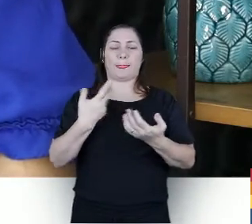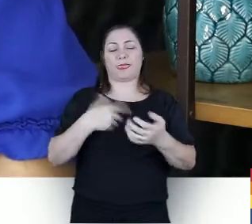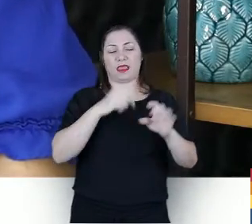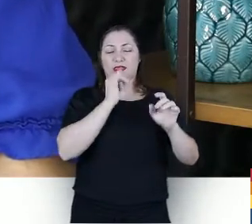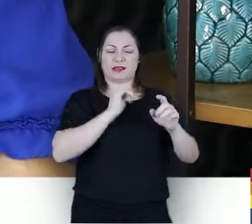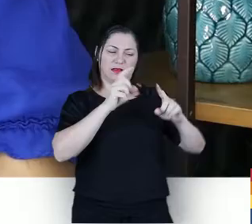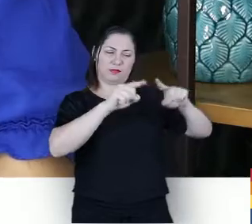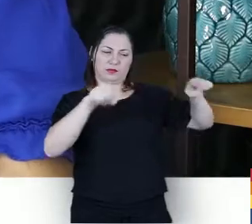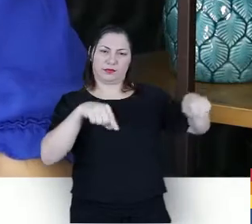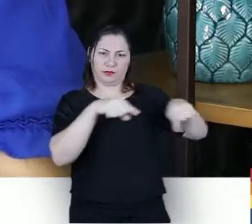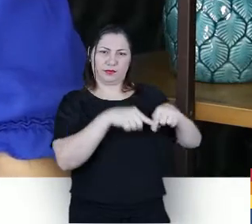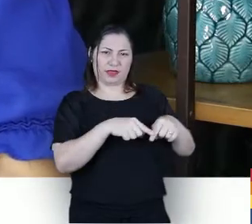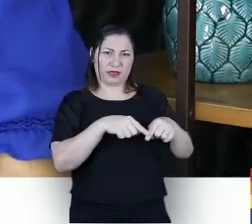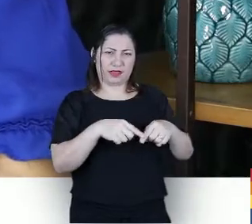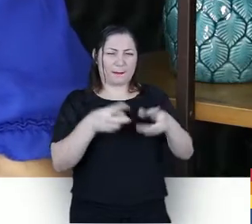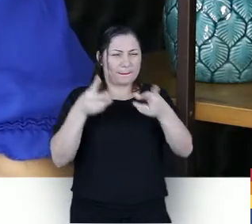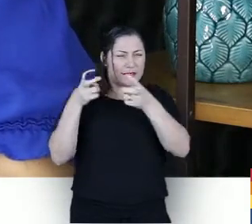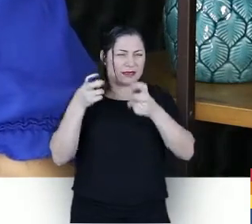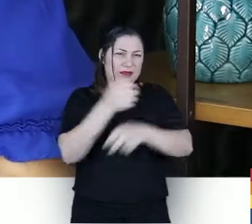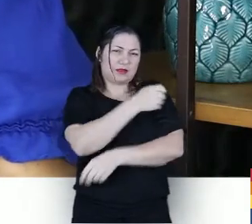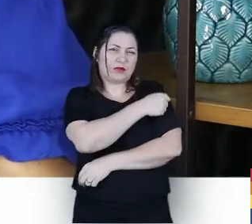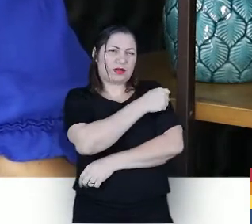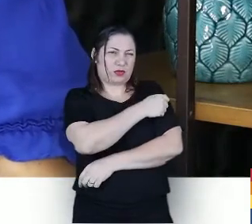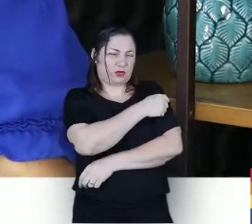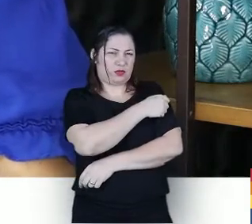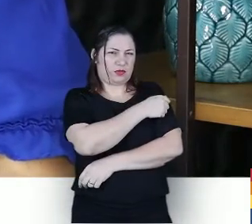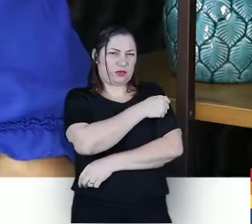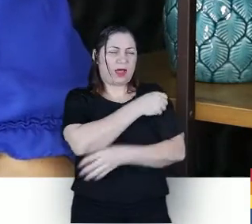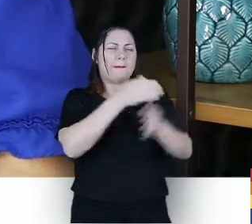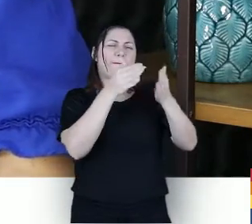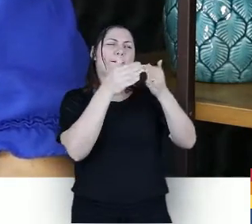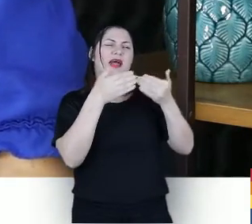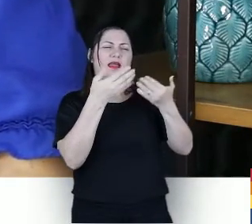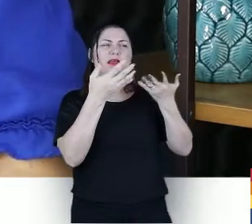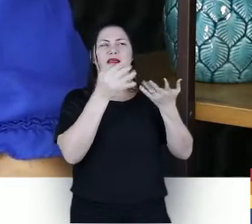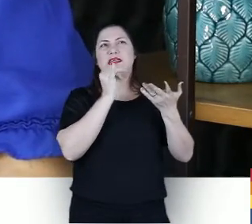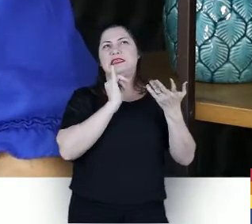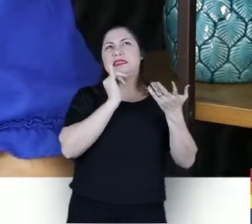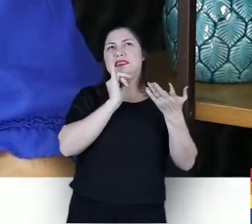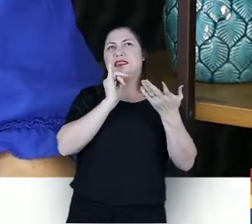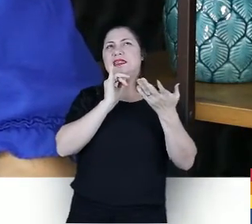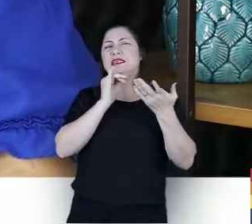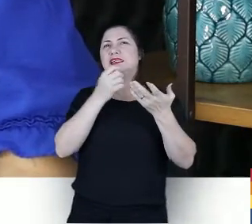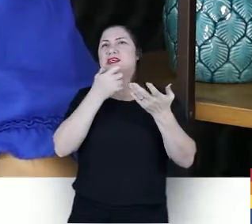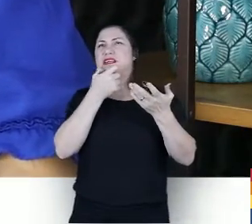pode me ajudar? Então, quando nós também pensamos na redação desse documento,